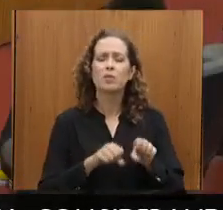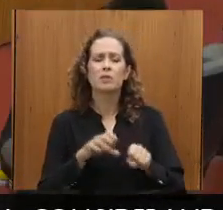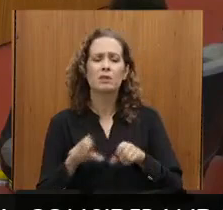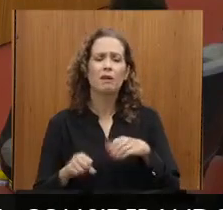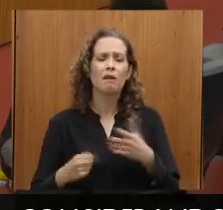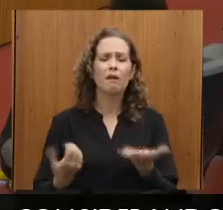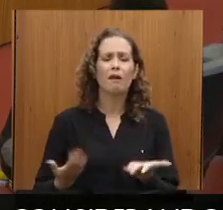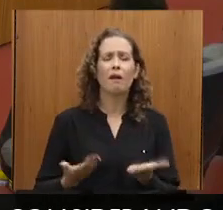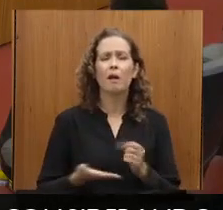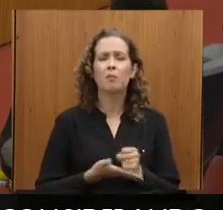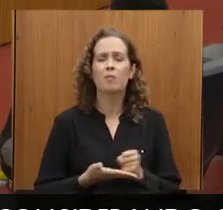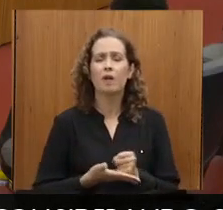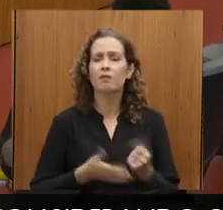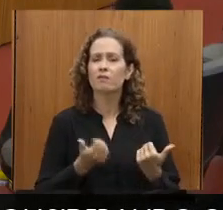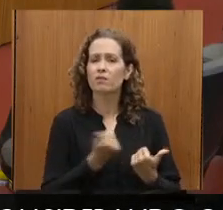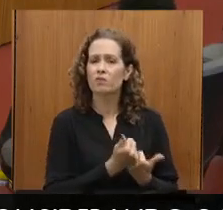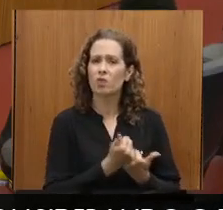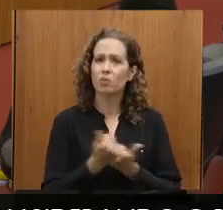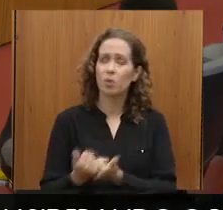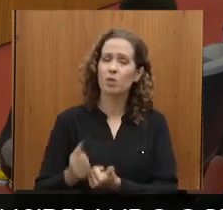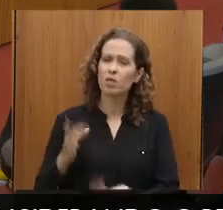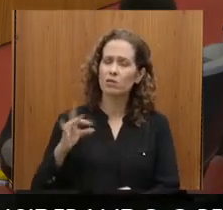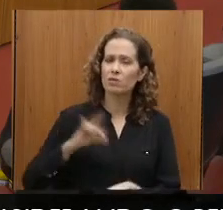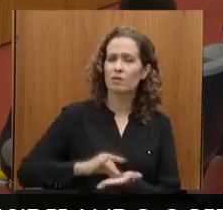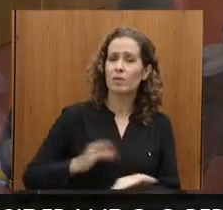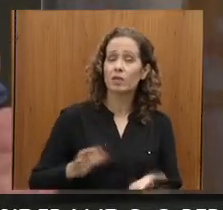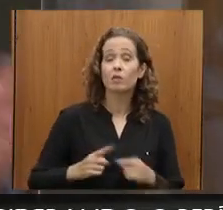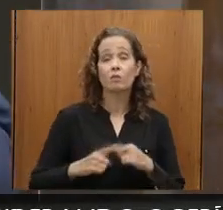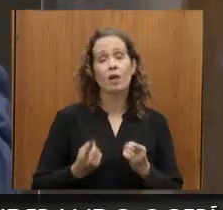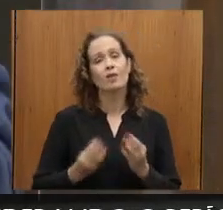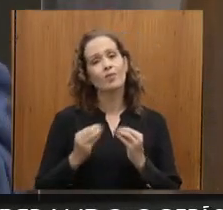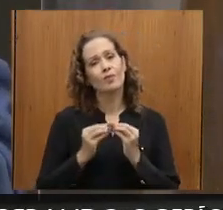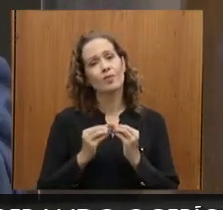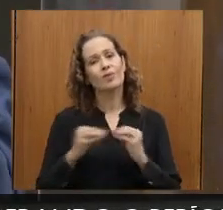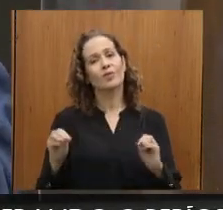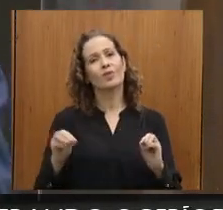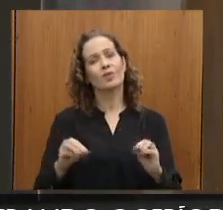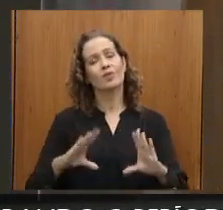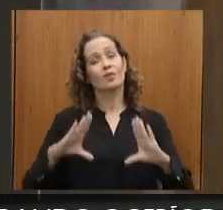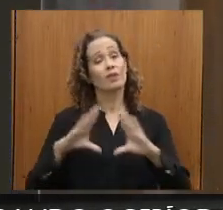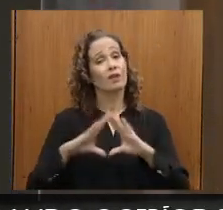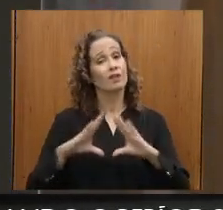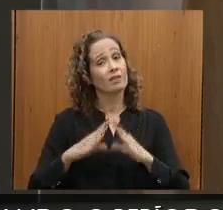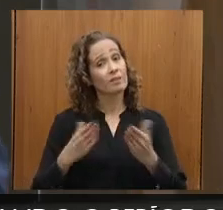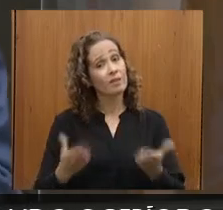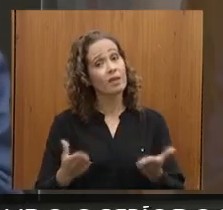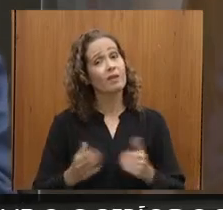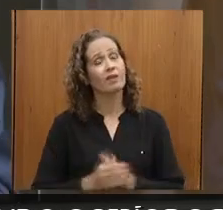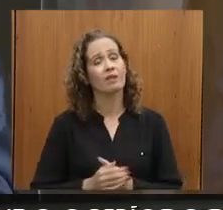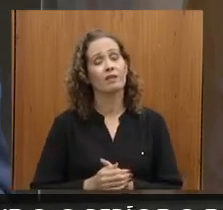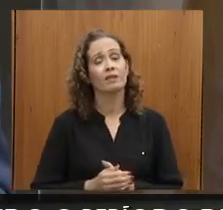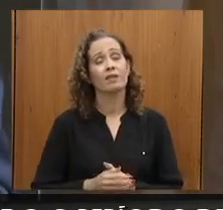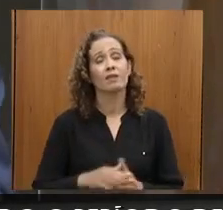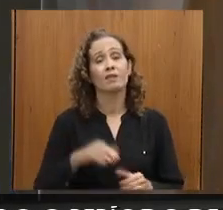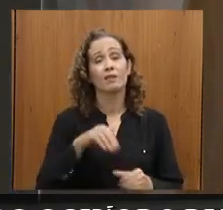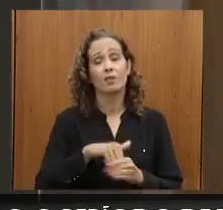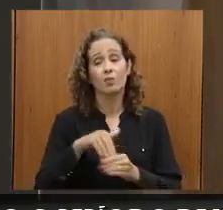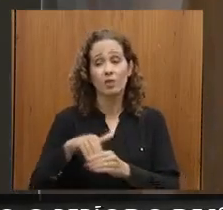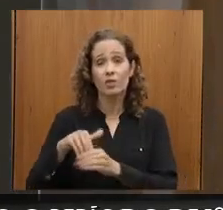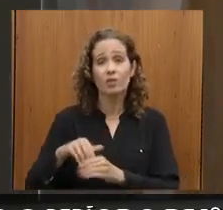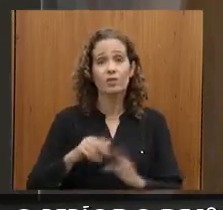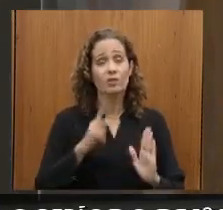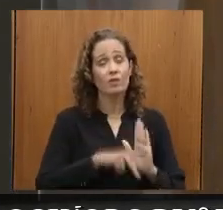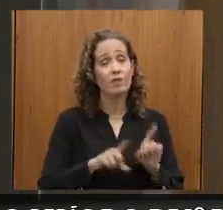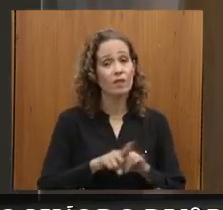base de apoio, mas isso está prejudicando o andamento da Assembleia, inclusive, votação de projetos do governo. E a